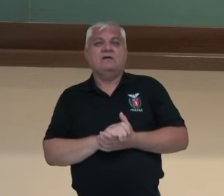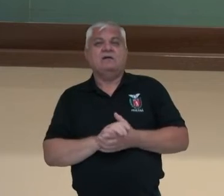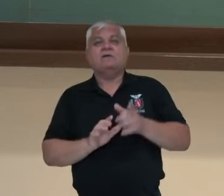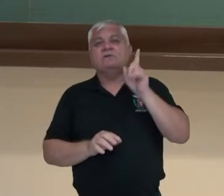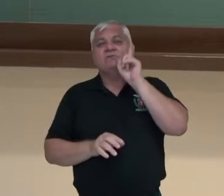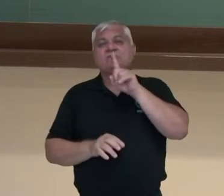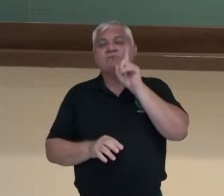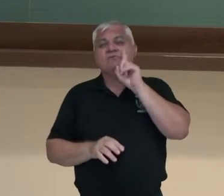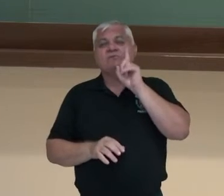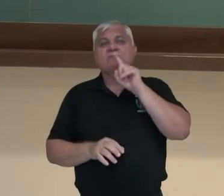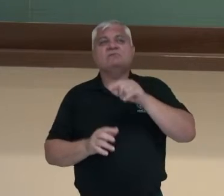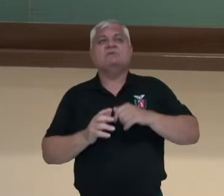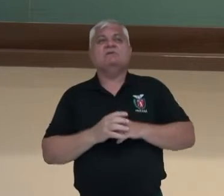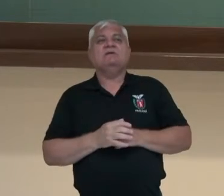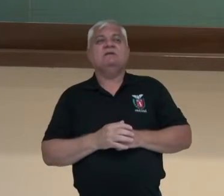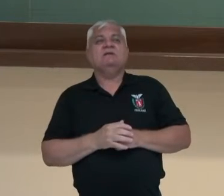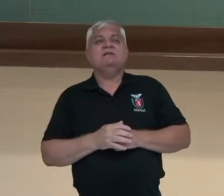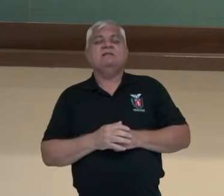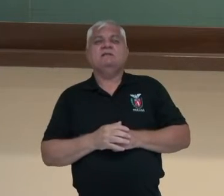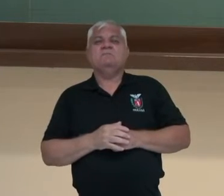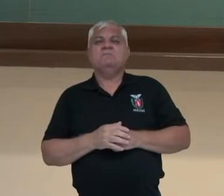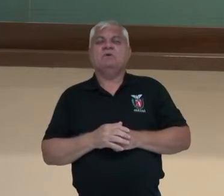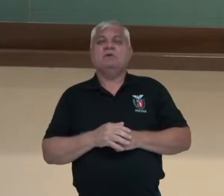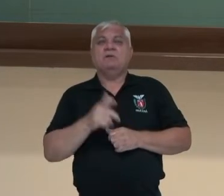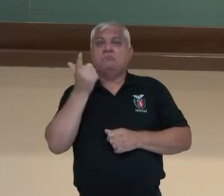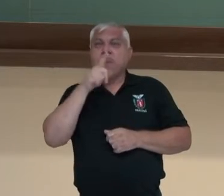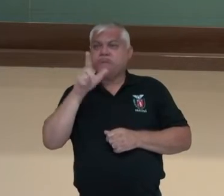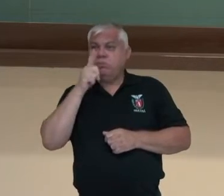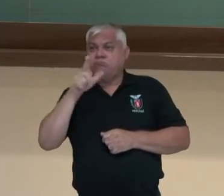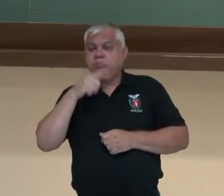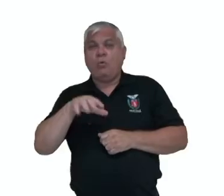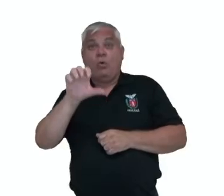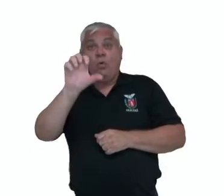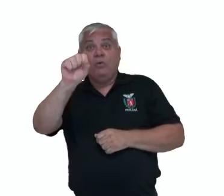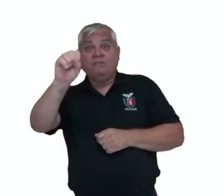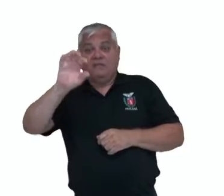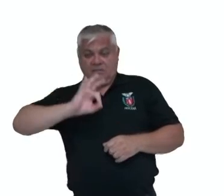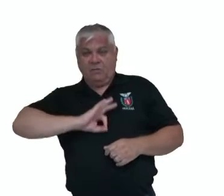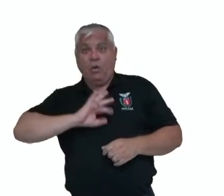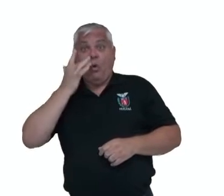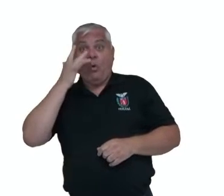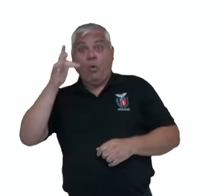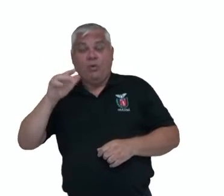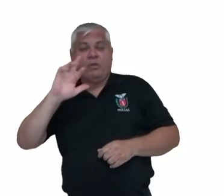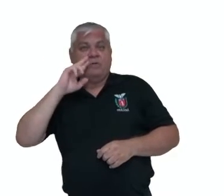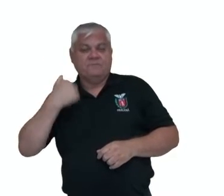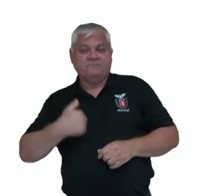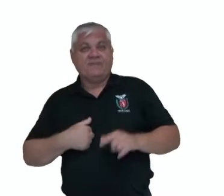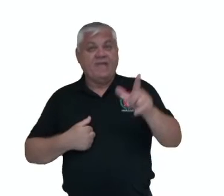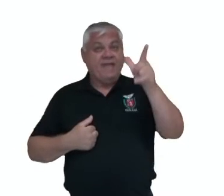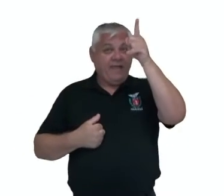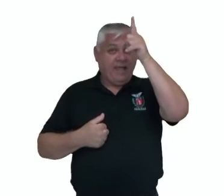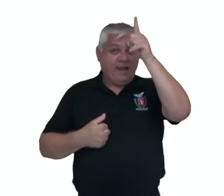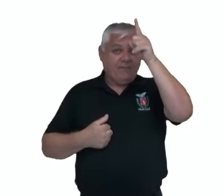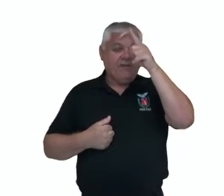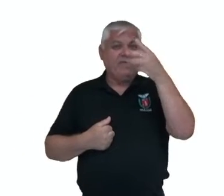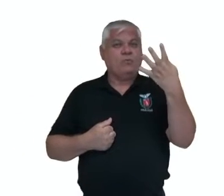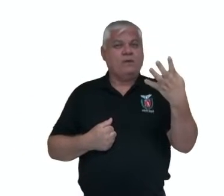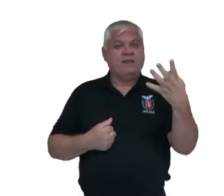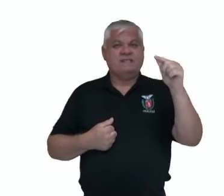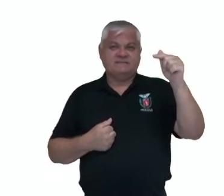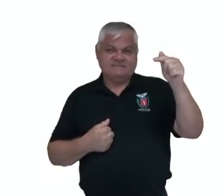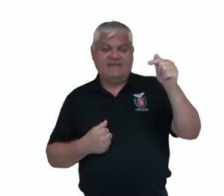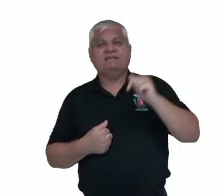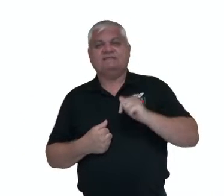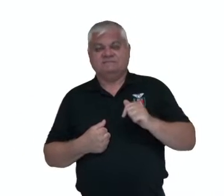agora é a Rússia, né? Então, ele ganhou 80 medalhas de ouro, né? E a Alemanha, 47, a